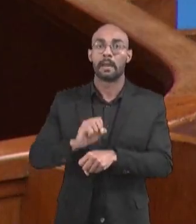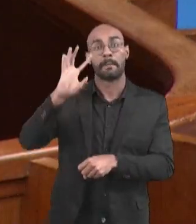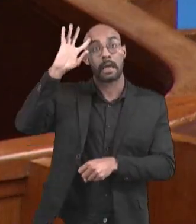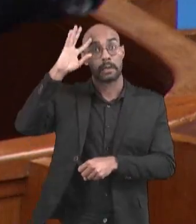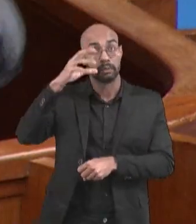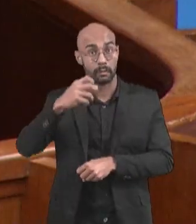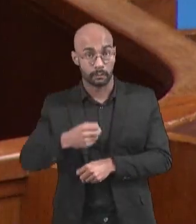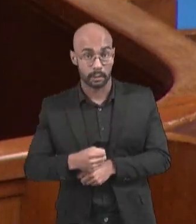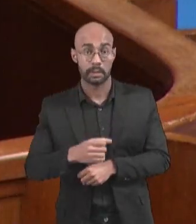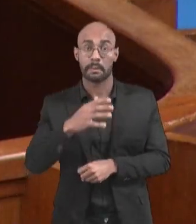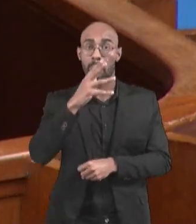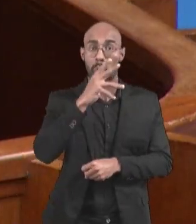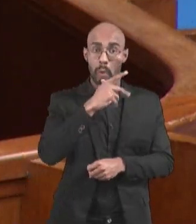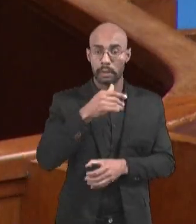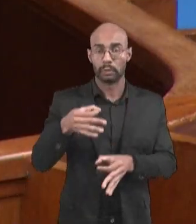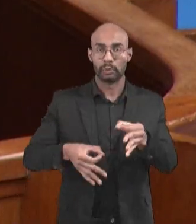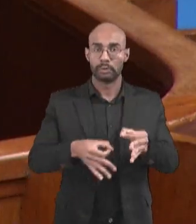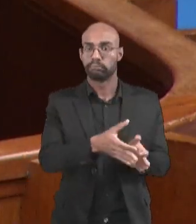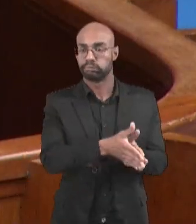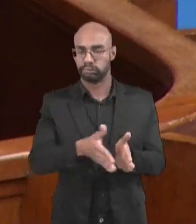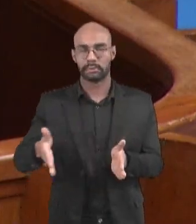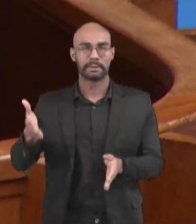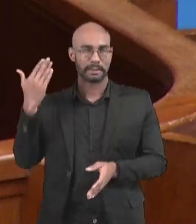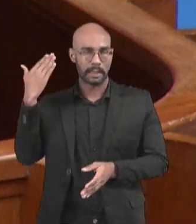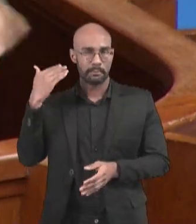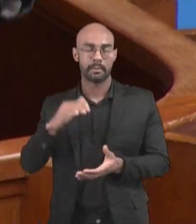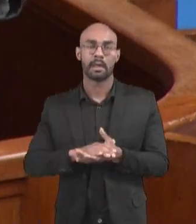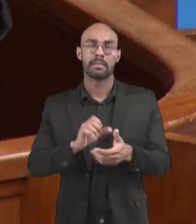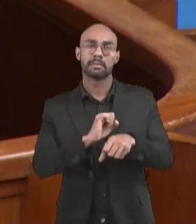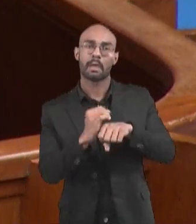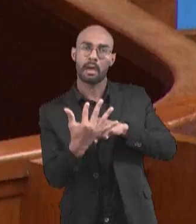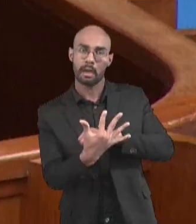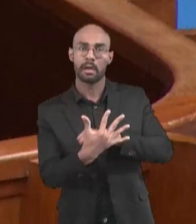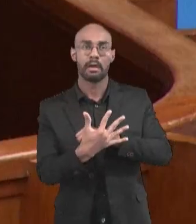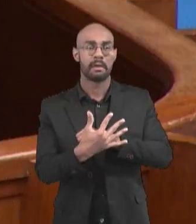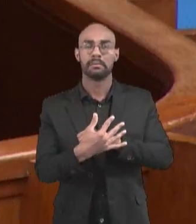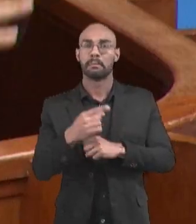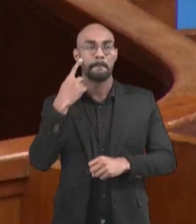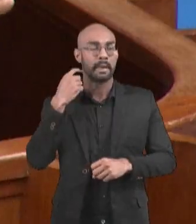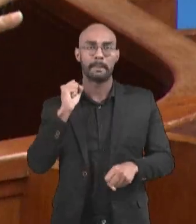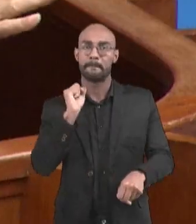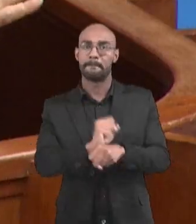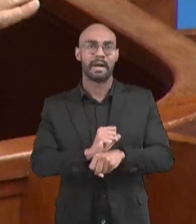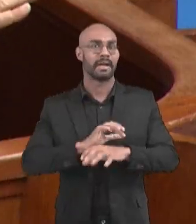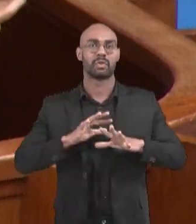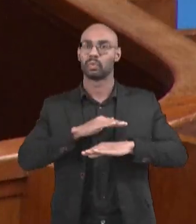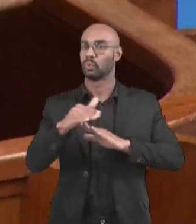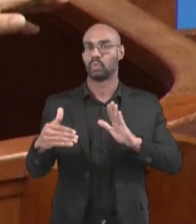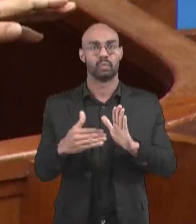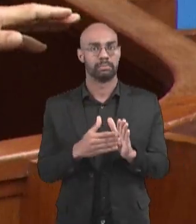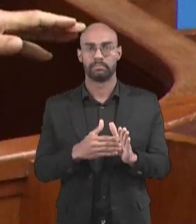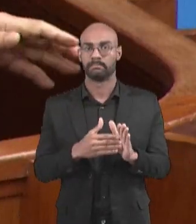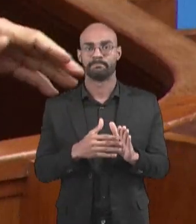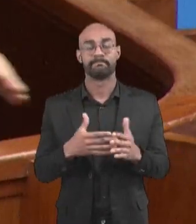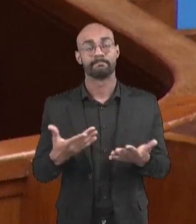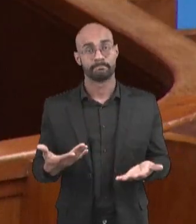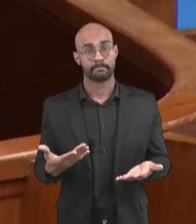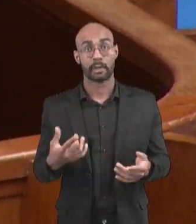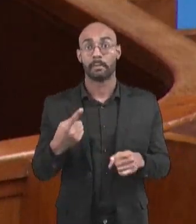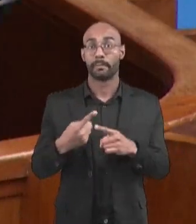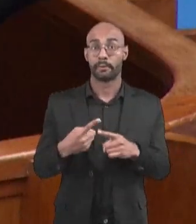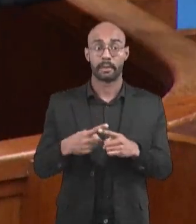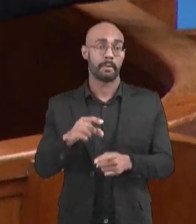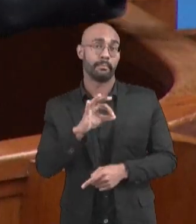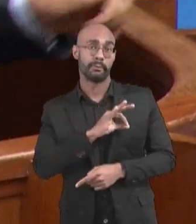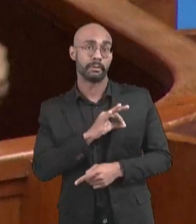resolver, porque isso aí, no período da pandemia, suspenderam todas as ações, tudo, não tramitou nada, porque a